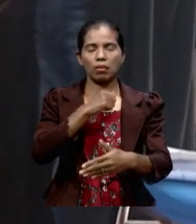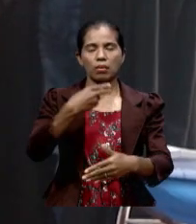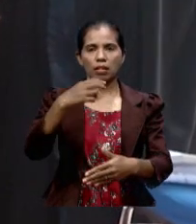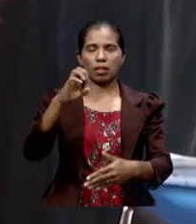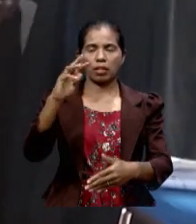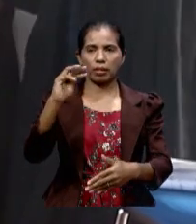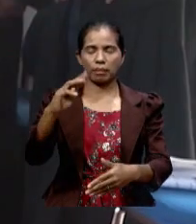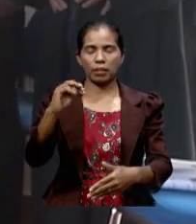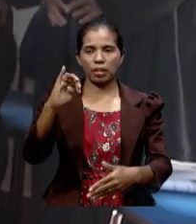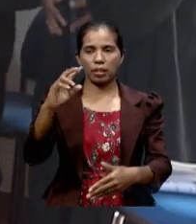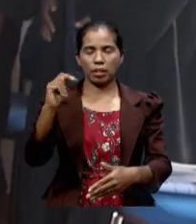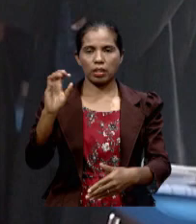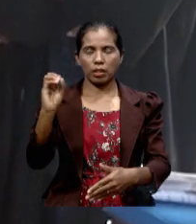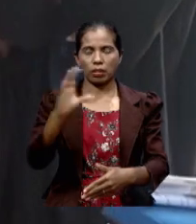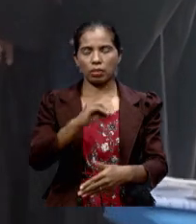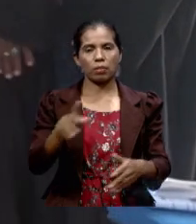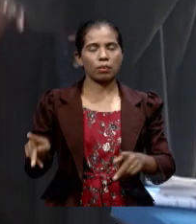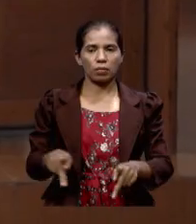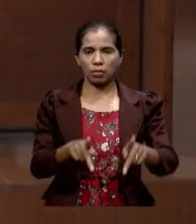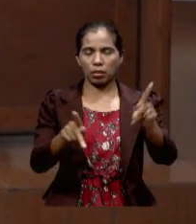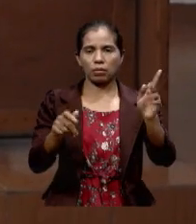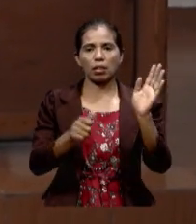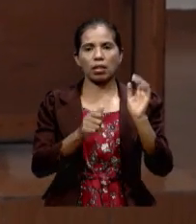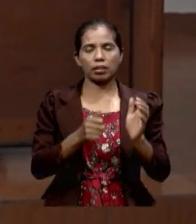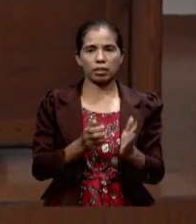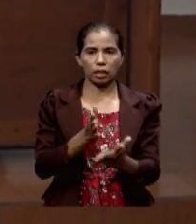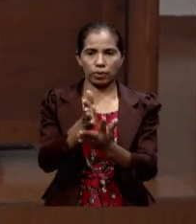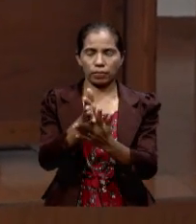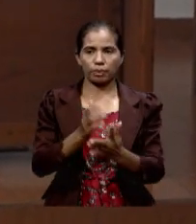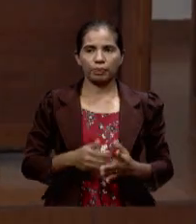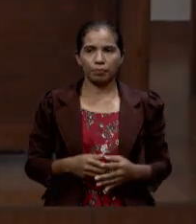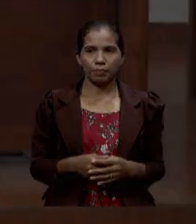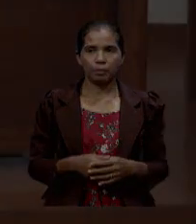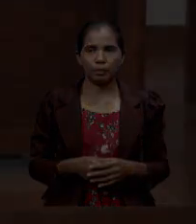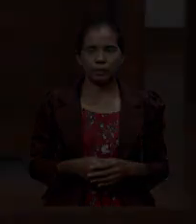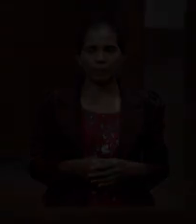caso refere né público acesso Zimi Fernandes Aniceto Leite GMN.